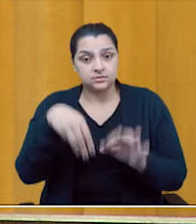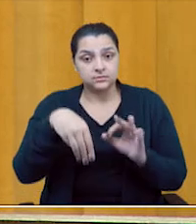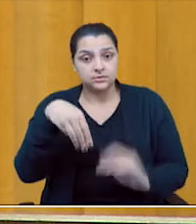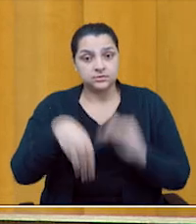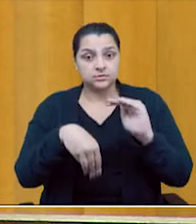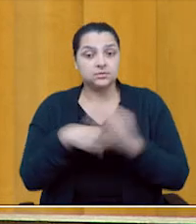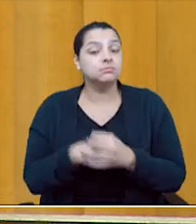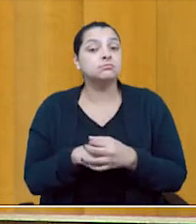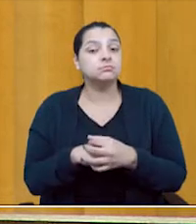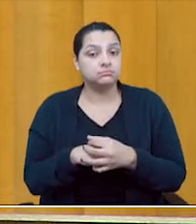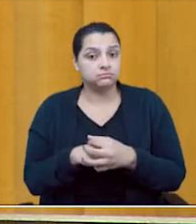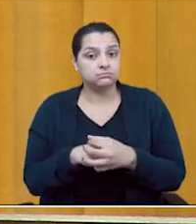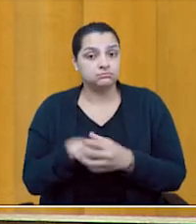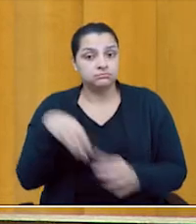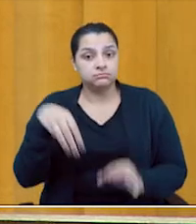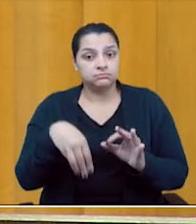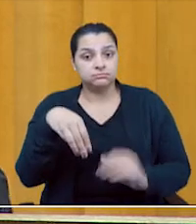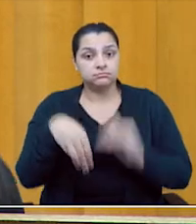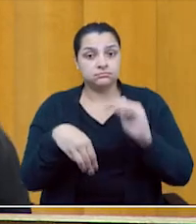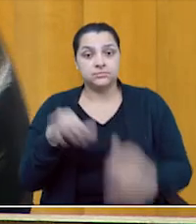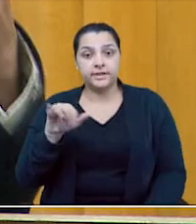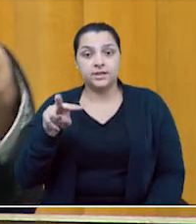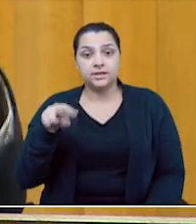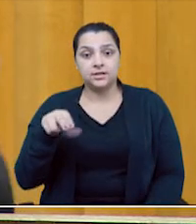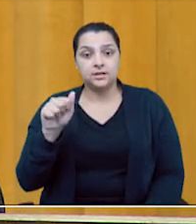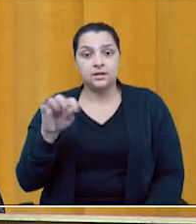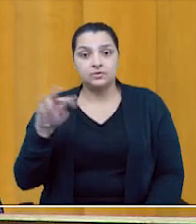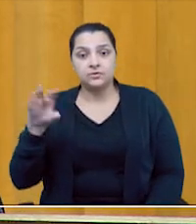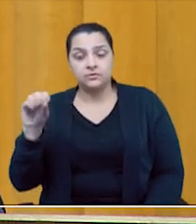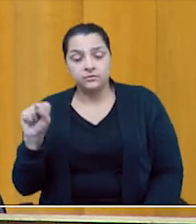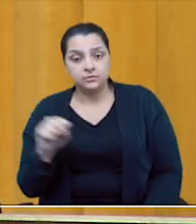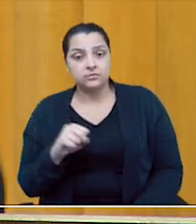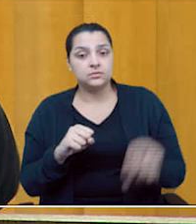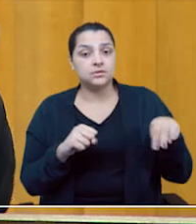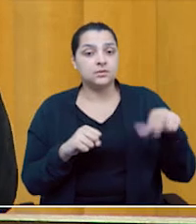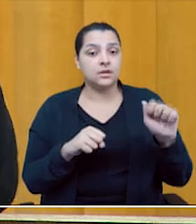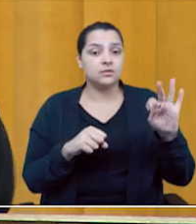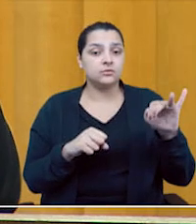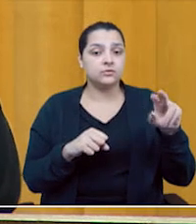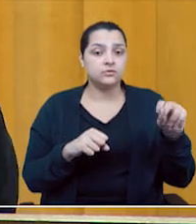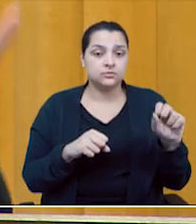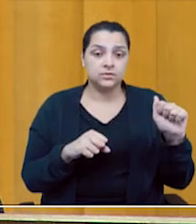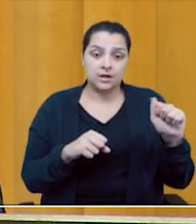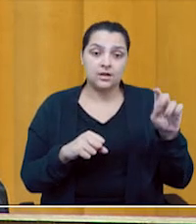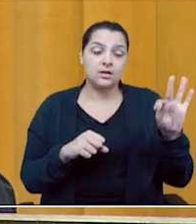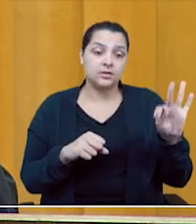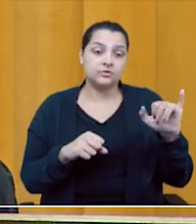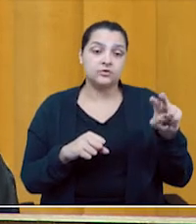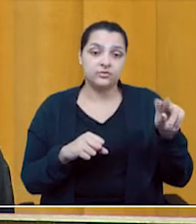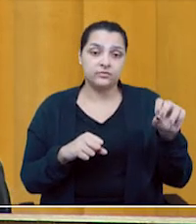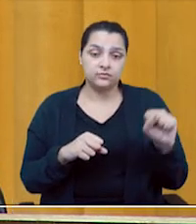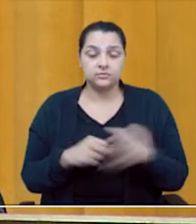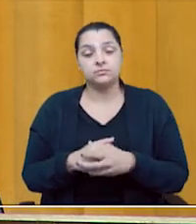embates dos magistrados inativos com os ativos por conta da LC e outras coisas tantas. E não entro no mérito, são justas ou injustas, é o debate, mas assim, nós